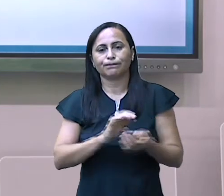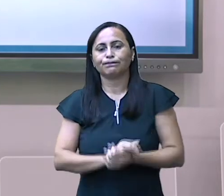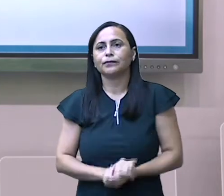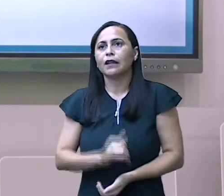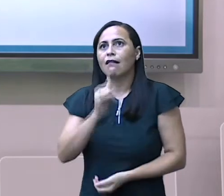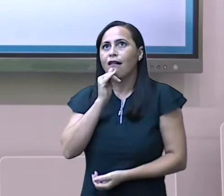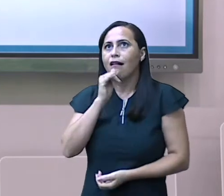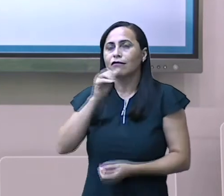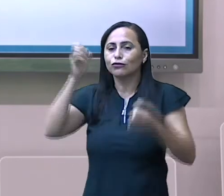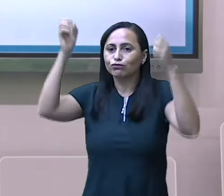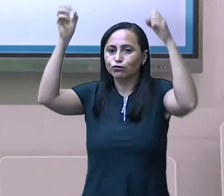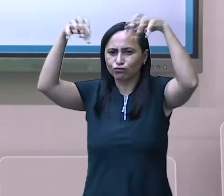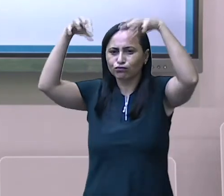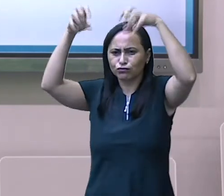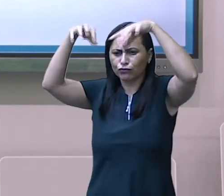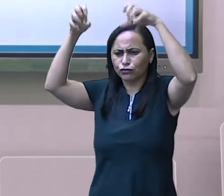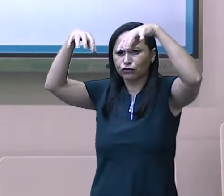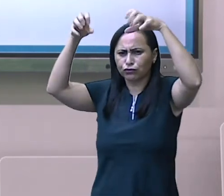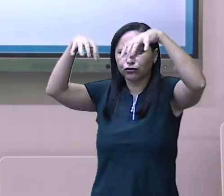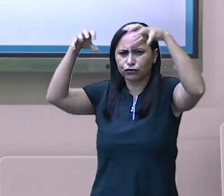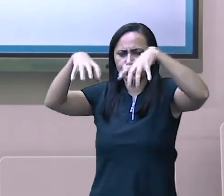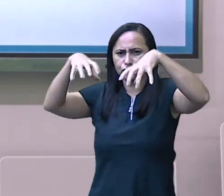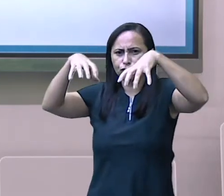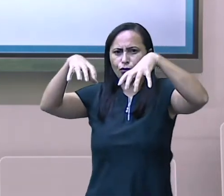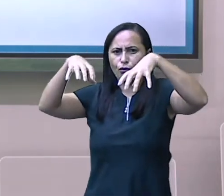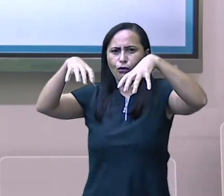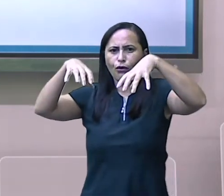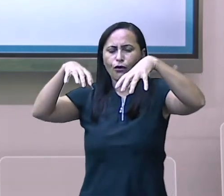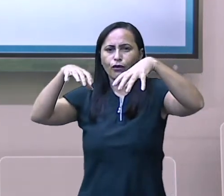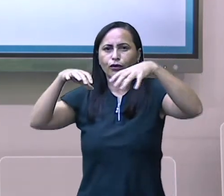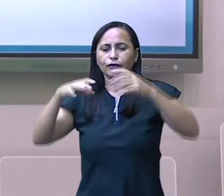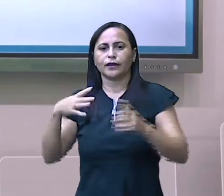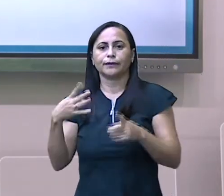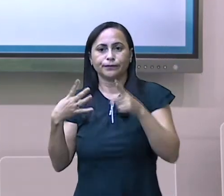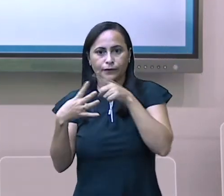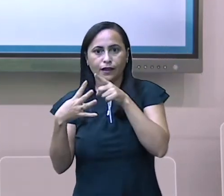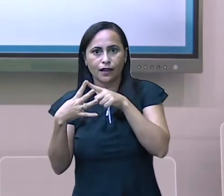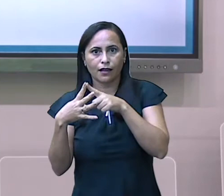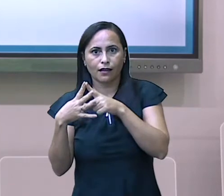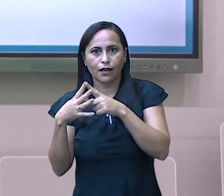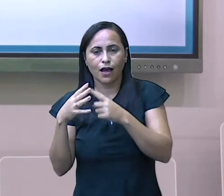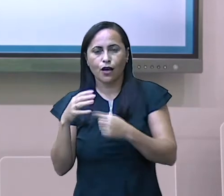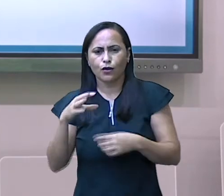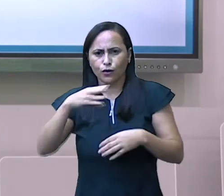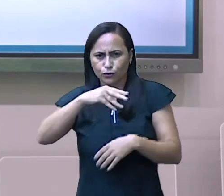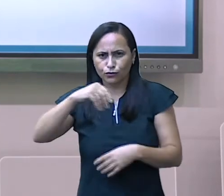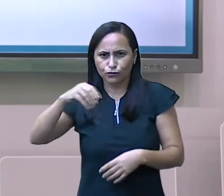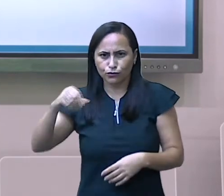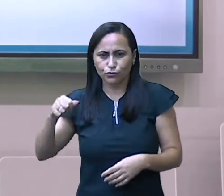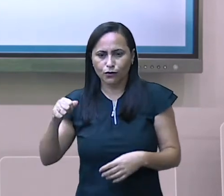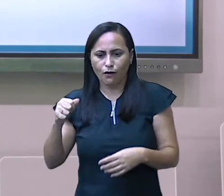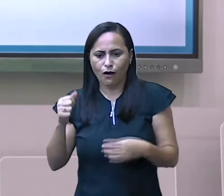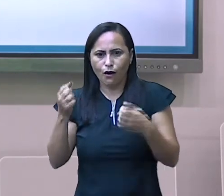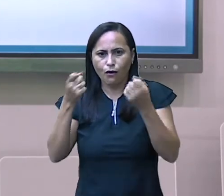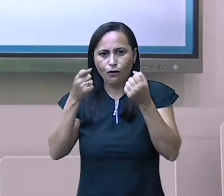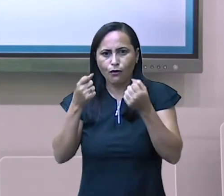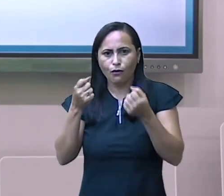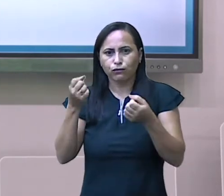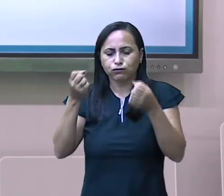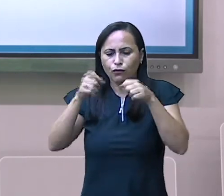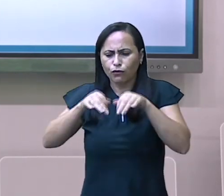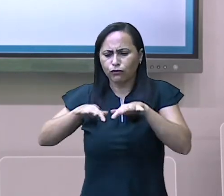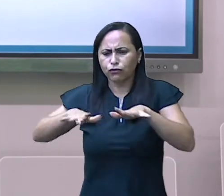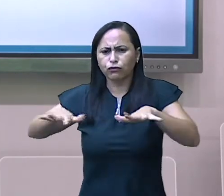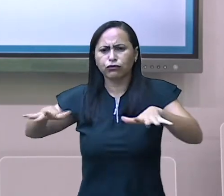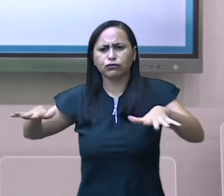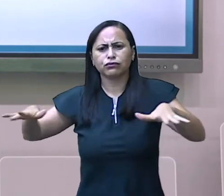cai no solo arenoso, no solo argiloso, ela vai escorrer todinha, não vai penetrar nenhuma água